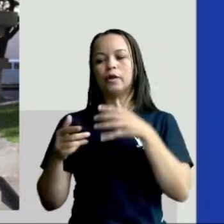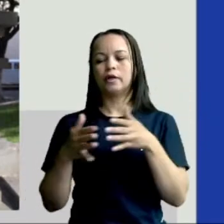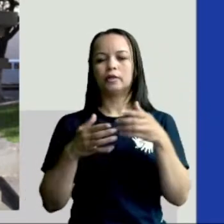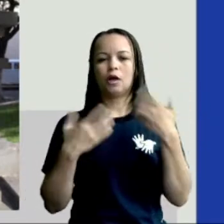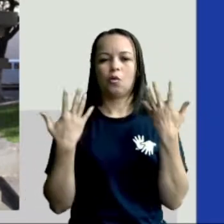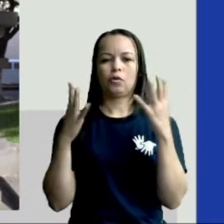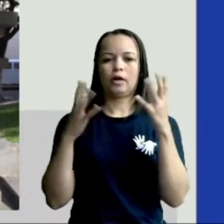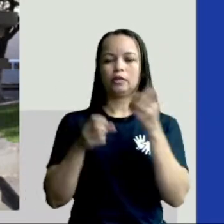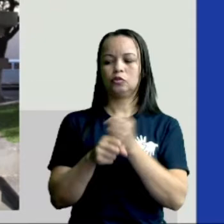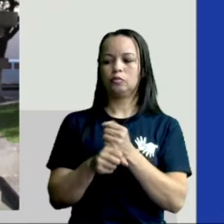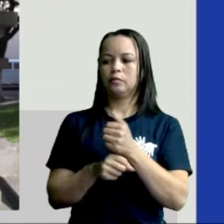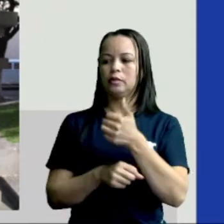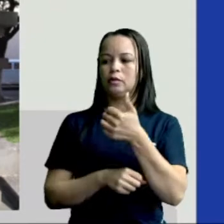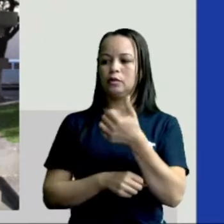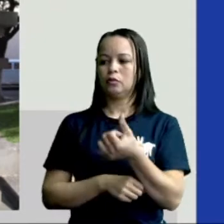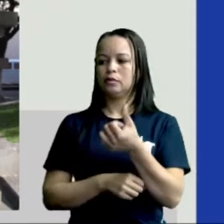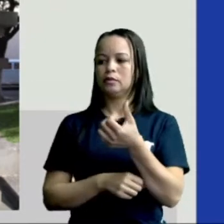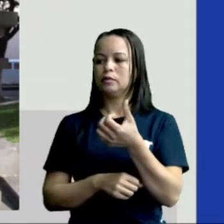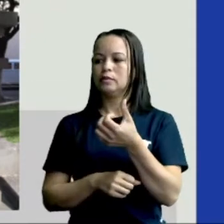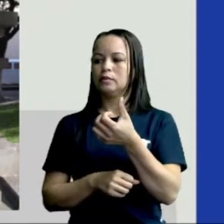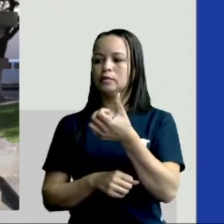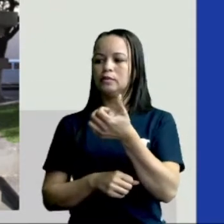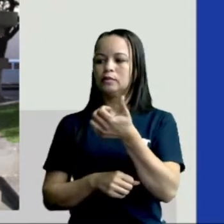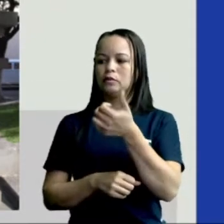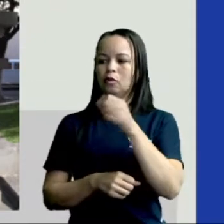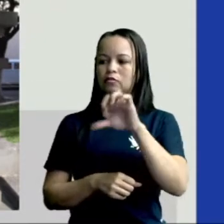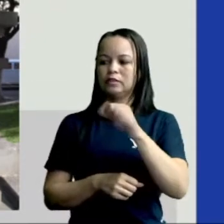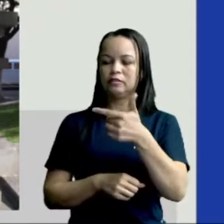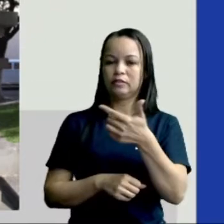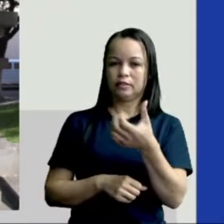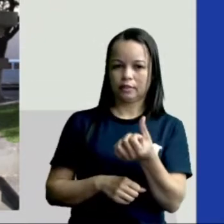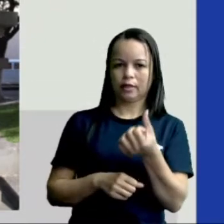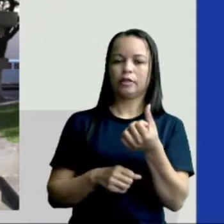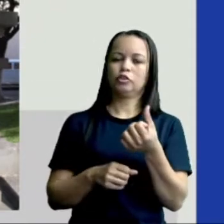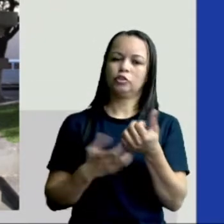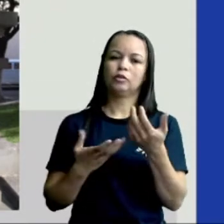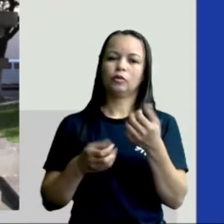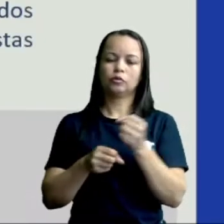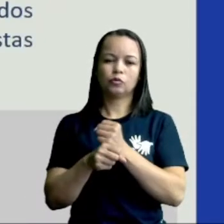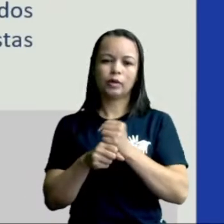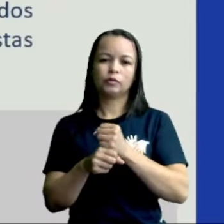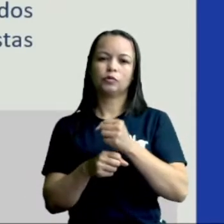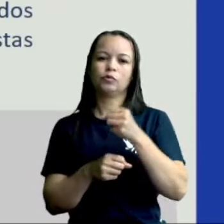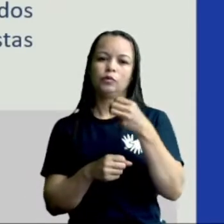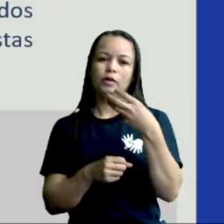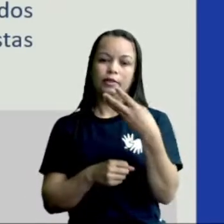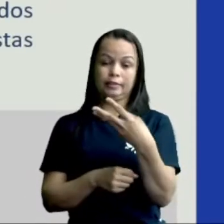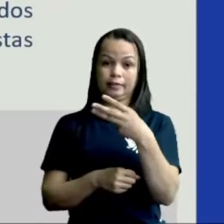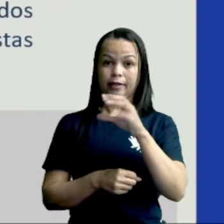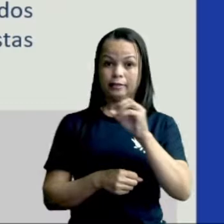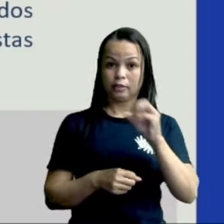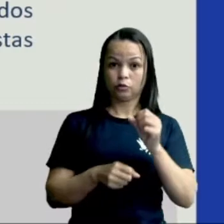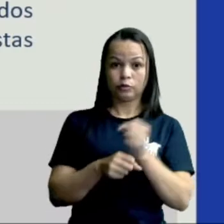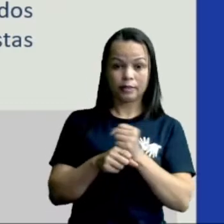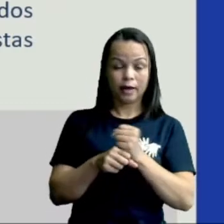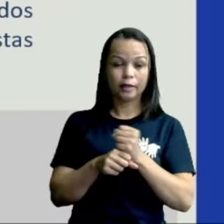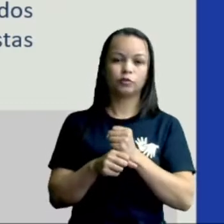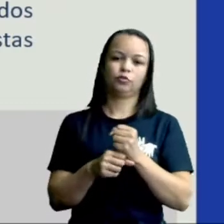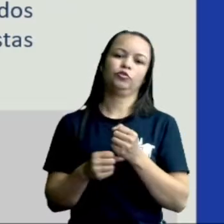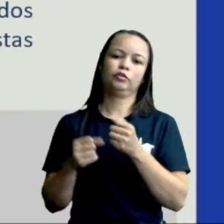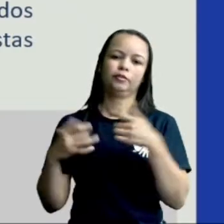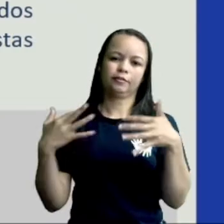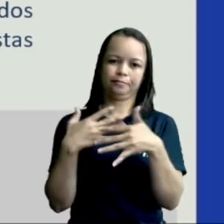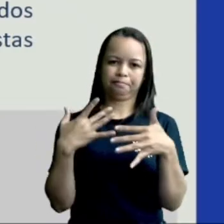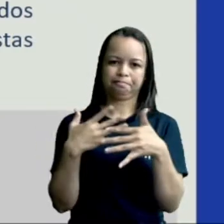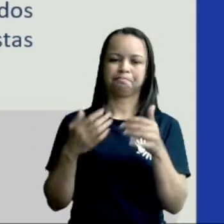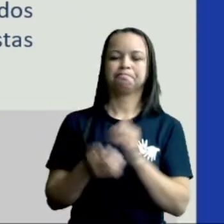na comemoração do tricentenário da fundação da cidade. Interessante, né, gente? Olha só, no início era assim,